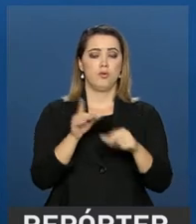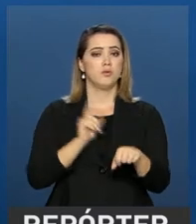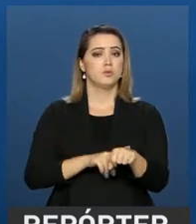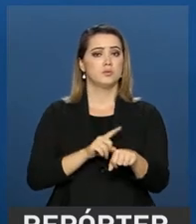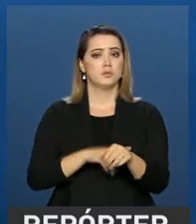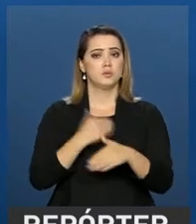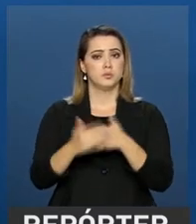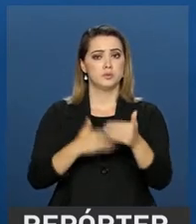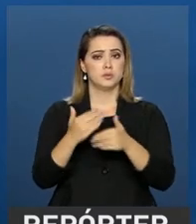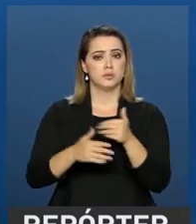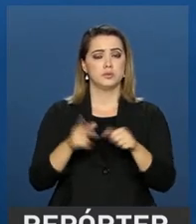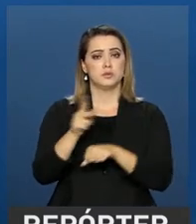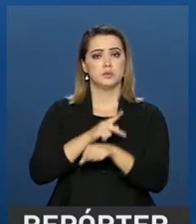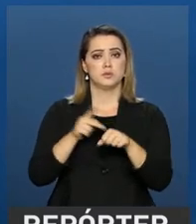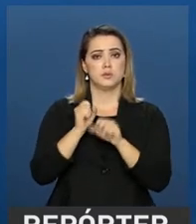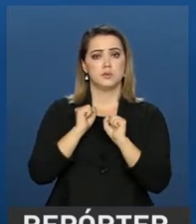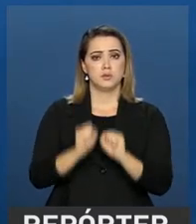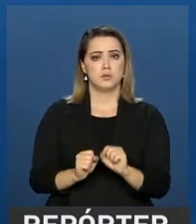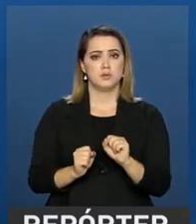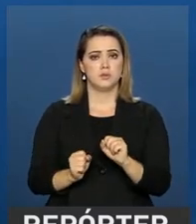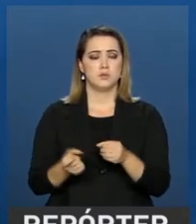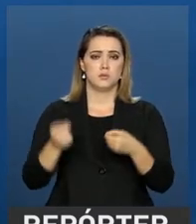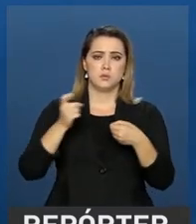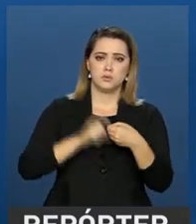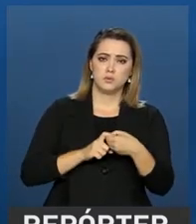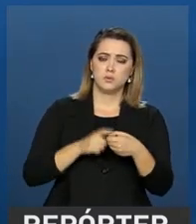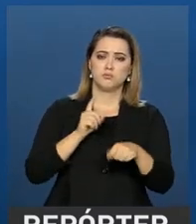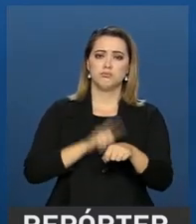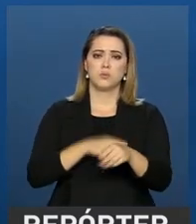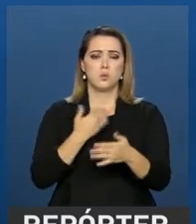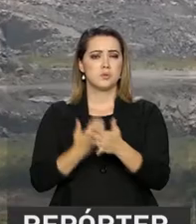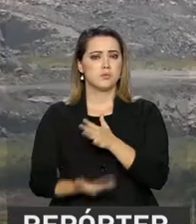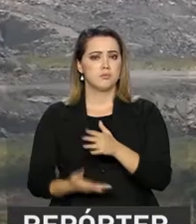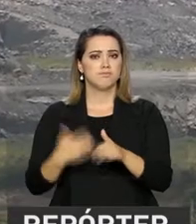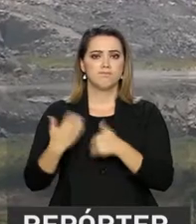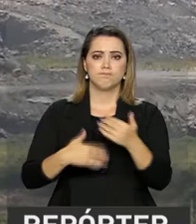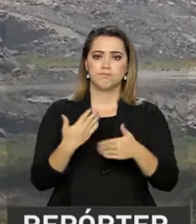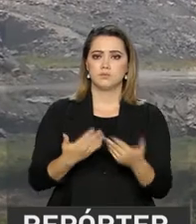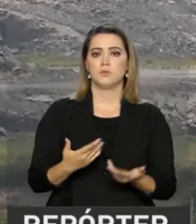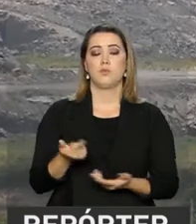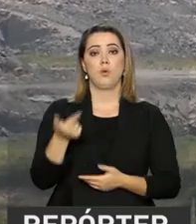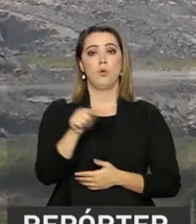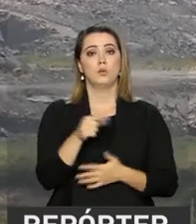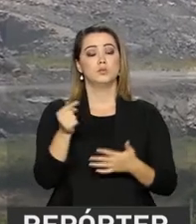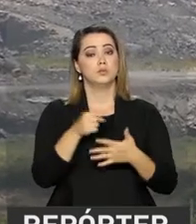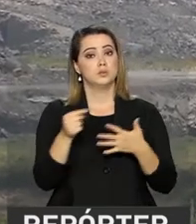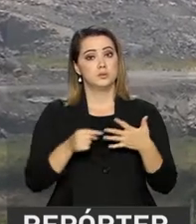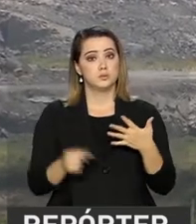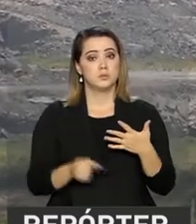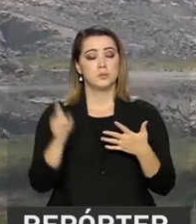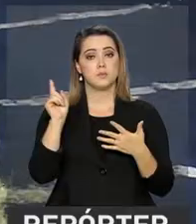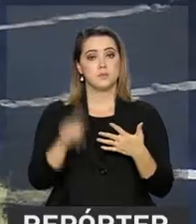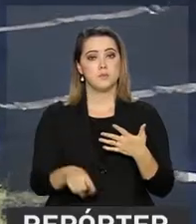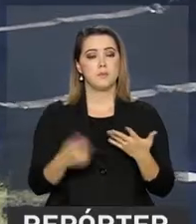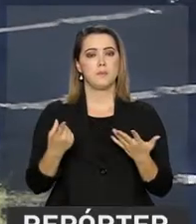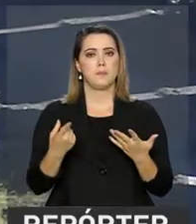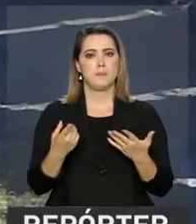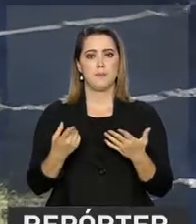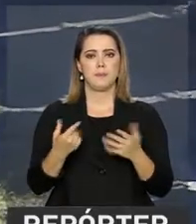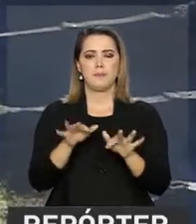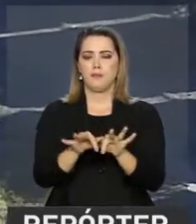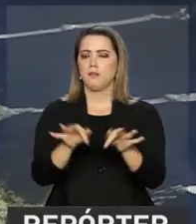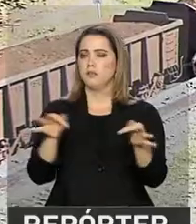estádio no país que permita recuperar os anos perdidos e avançar outra medida do programa de revitalização é a